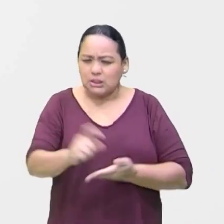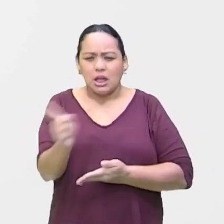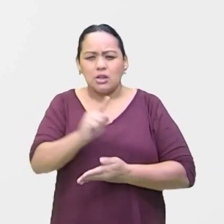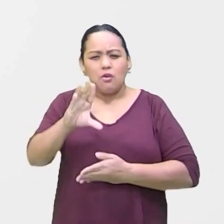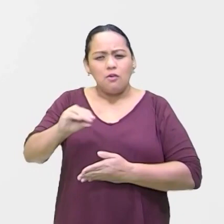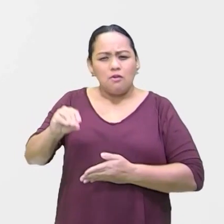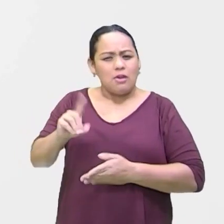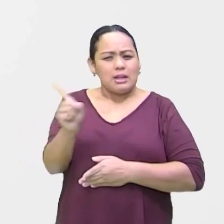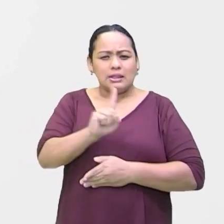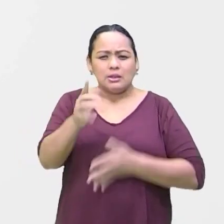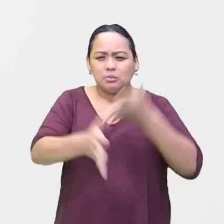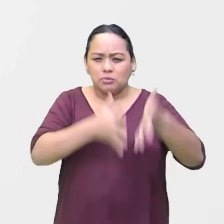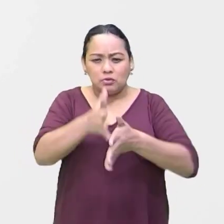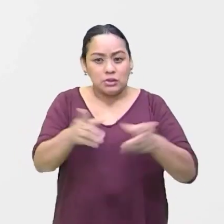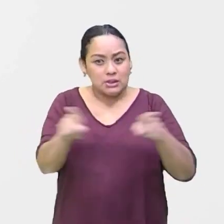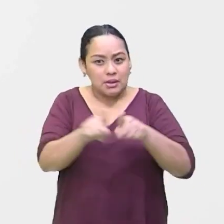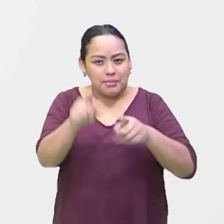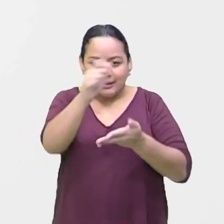linguagem verbal.